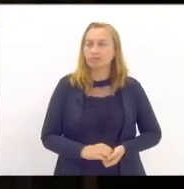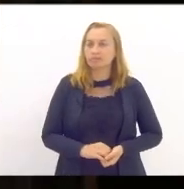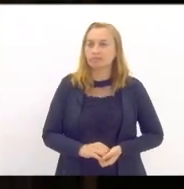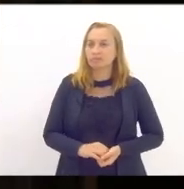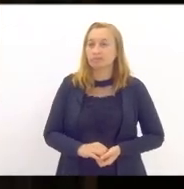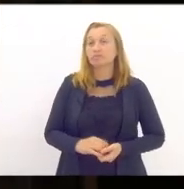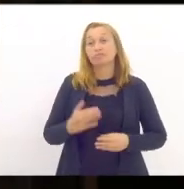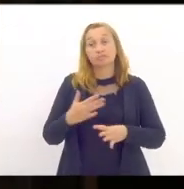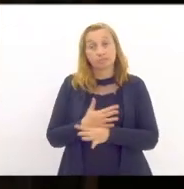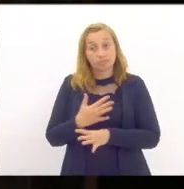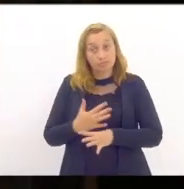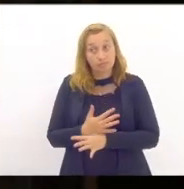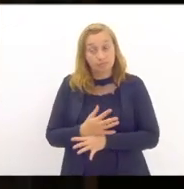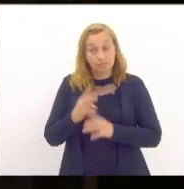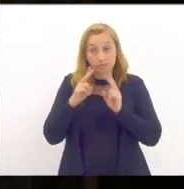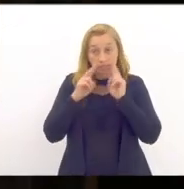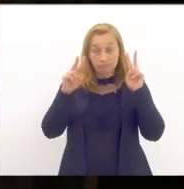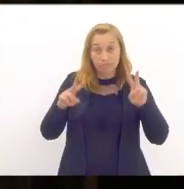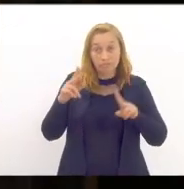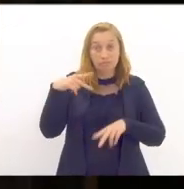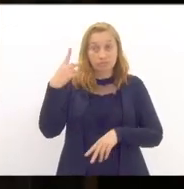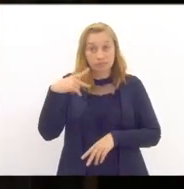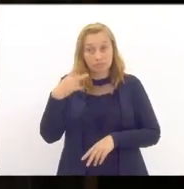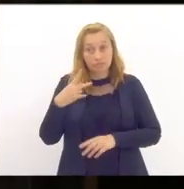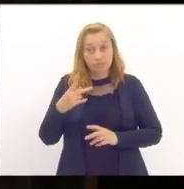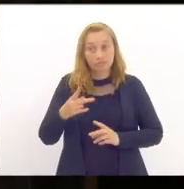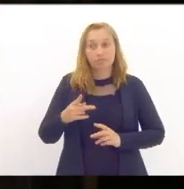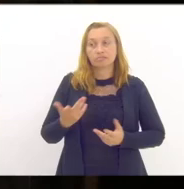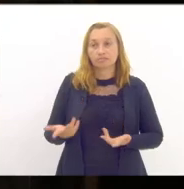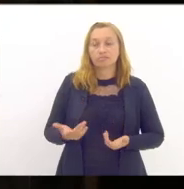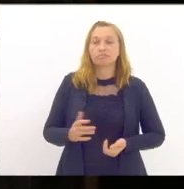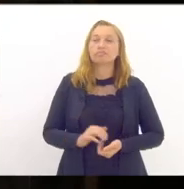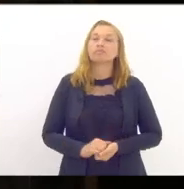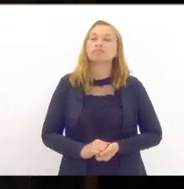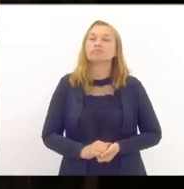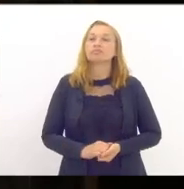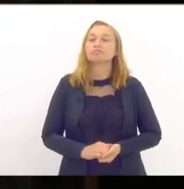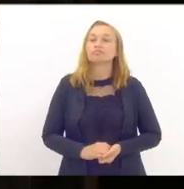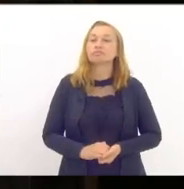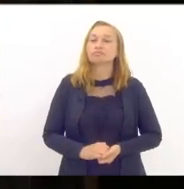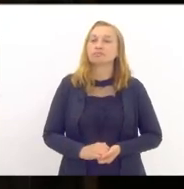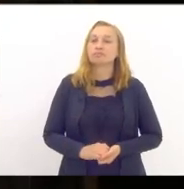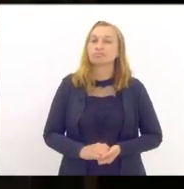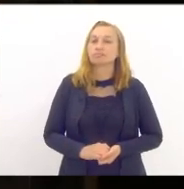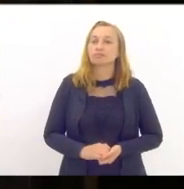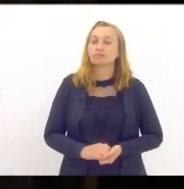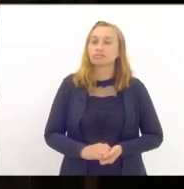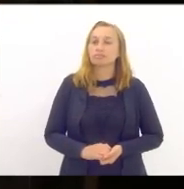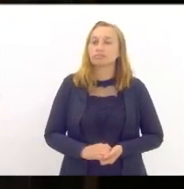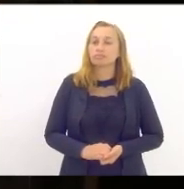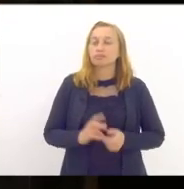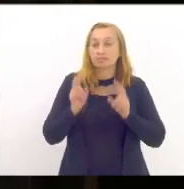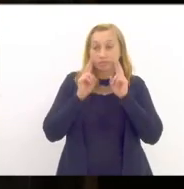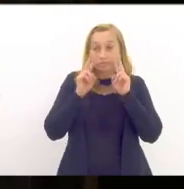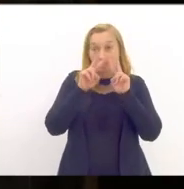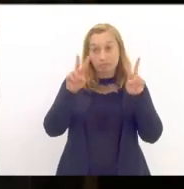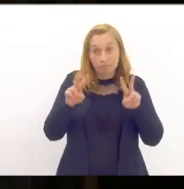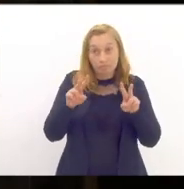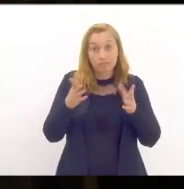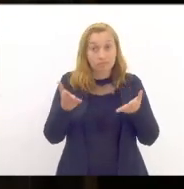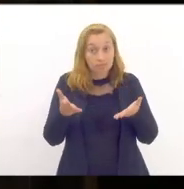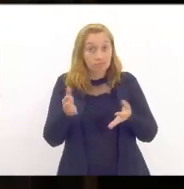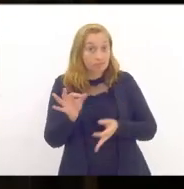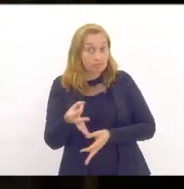que é uma cidade, sob o ponto de vista político, adrenalina pura. Mas, pelo ponto de vista,